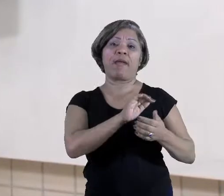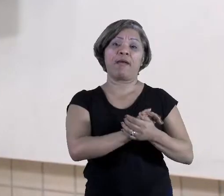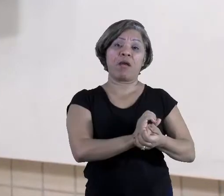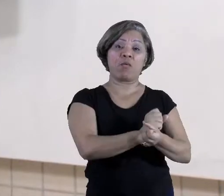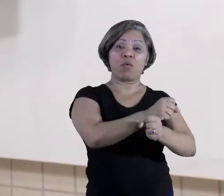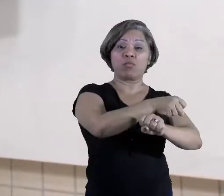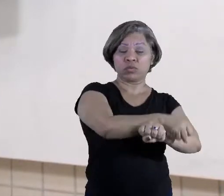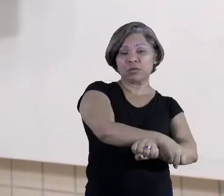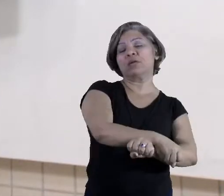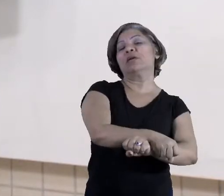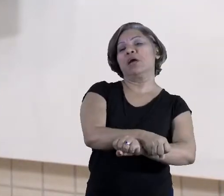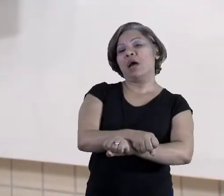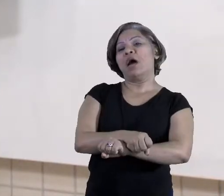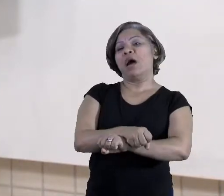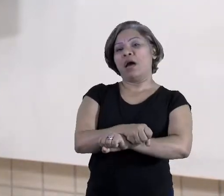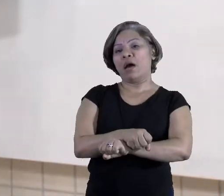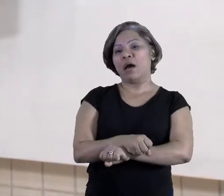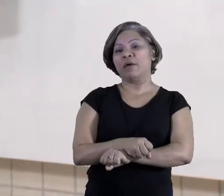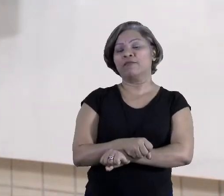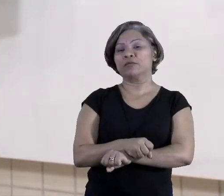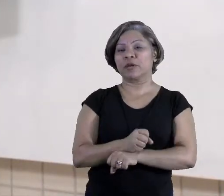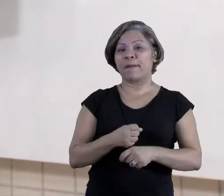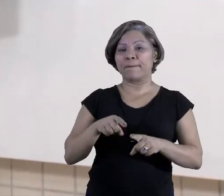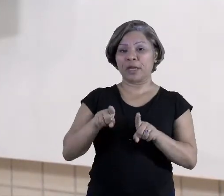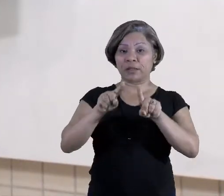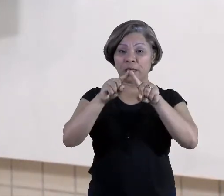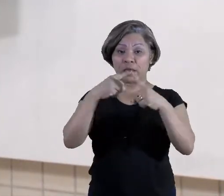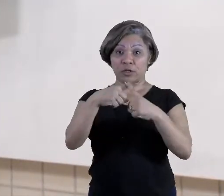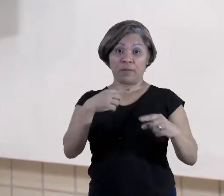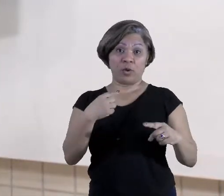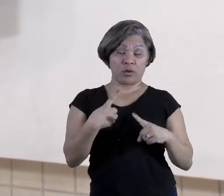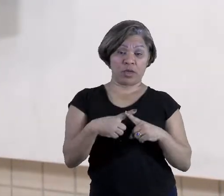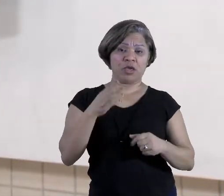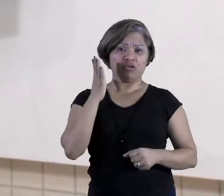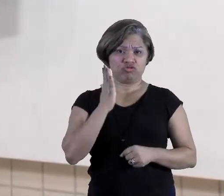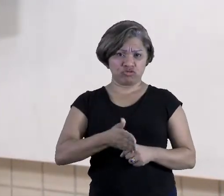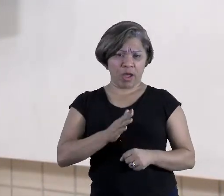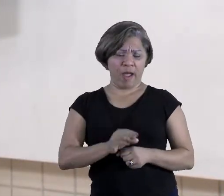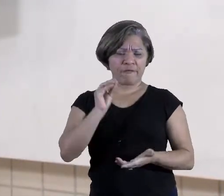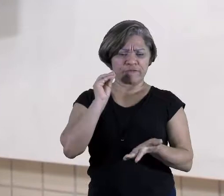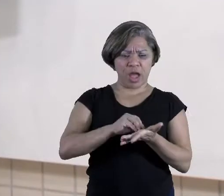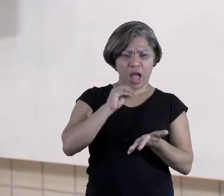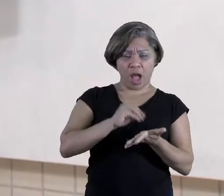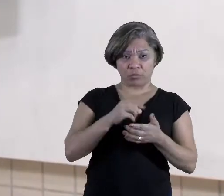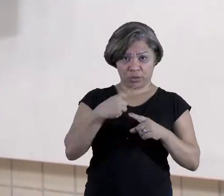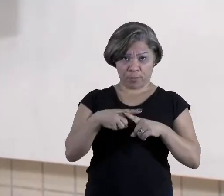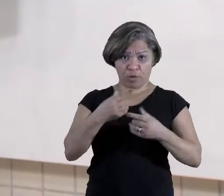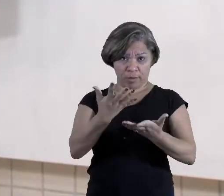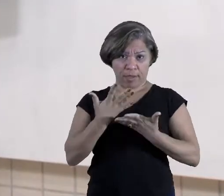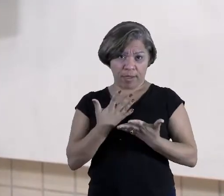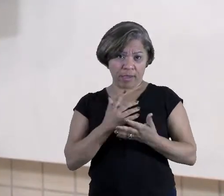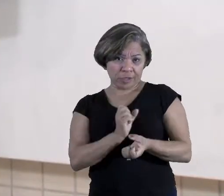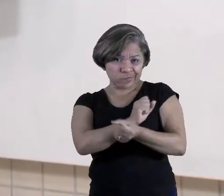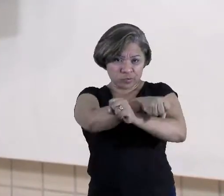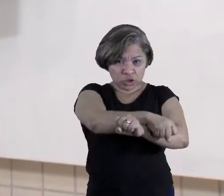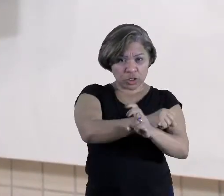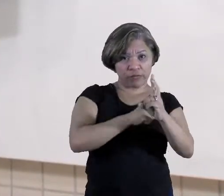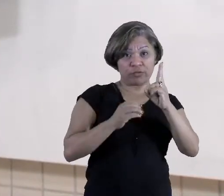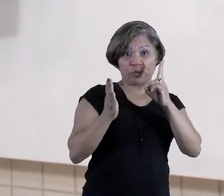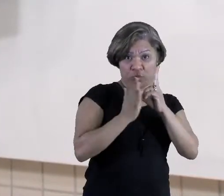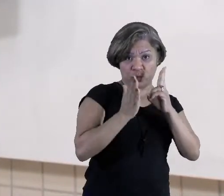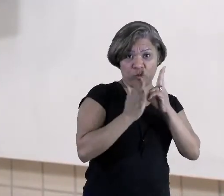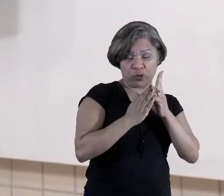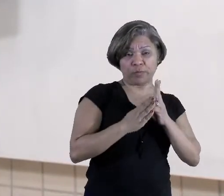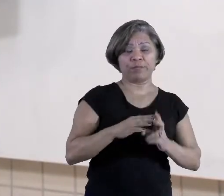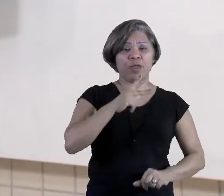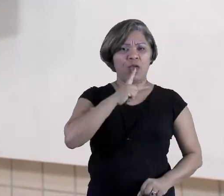a mão de obra escrava negra já estava escassa, esses colonos queriam escravizar o indígena e os padres jesuítas eram contra